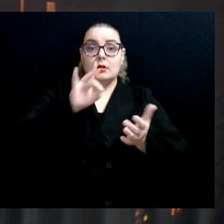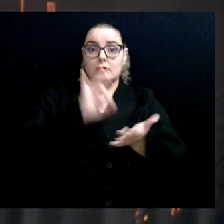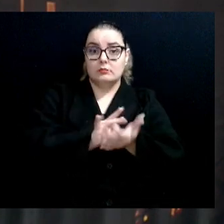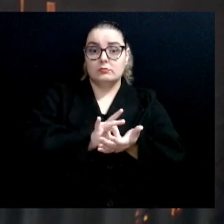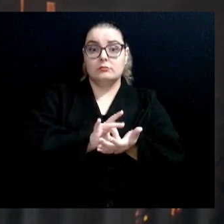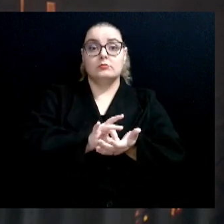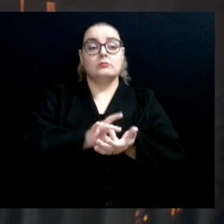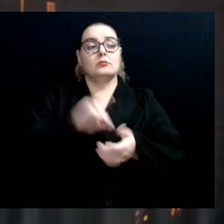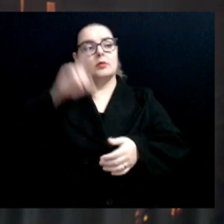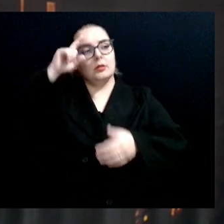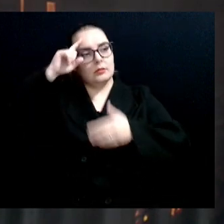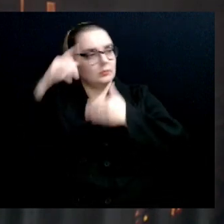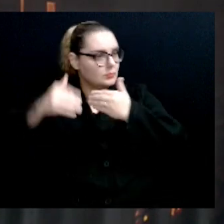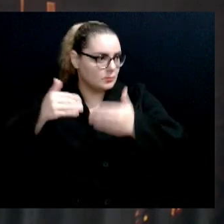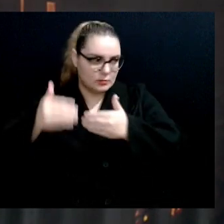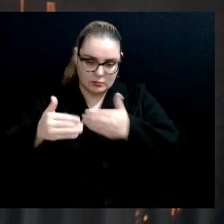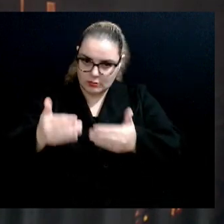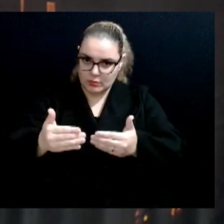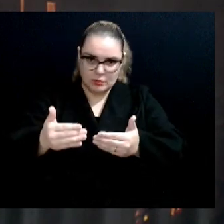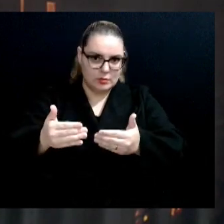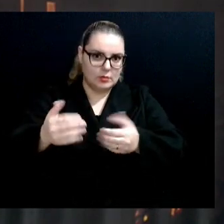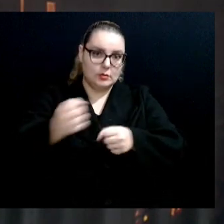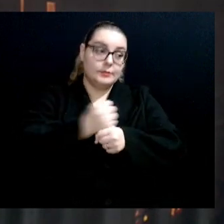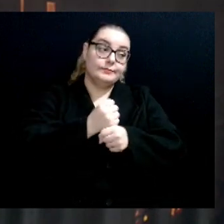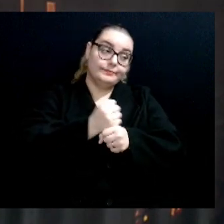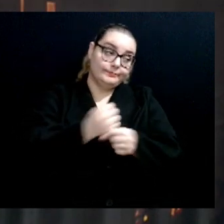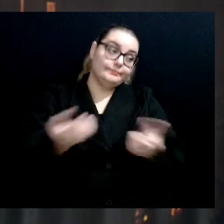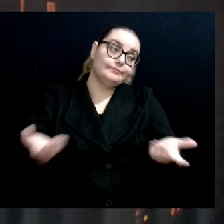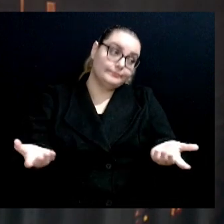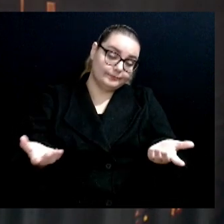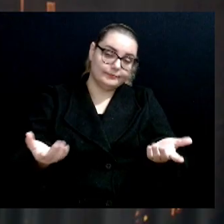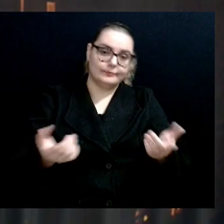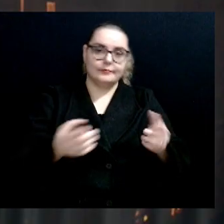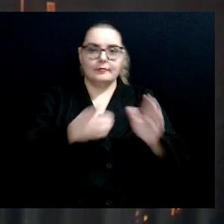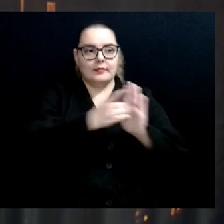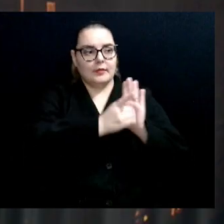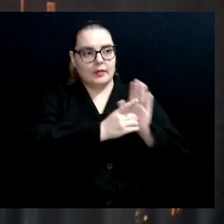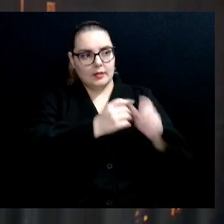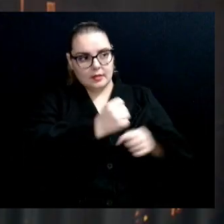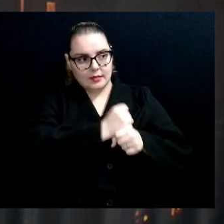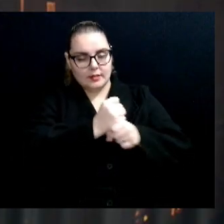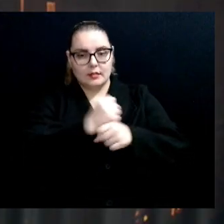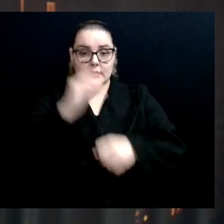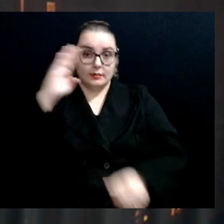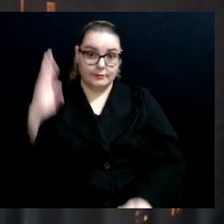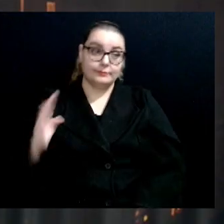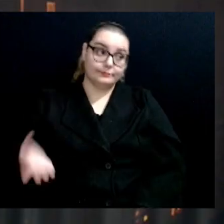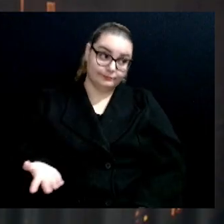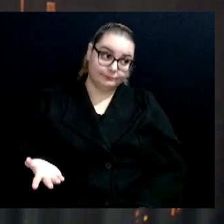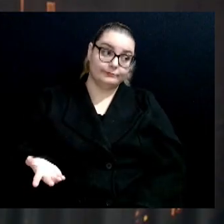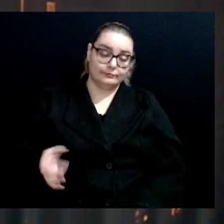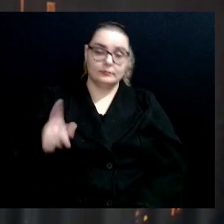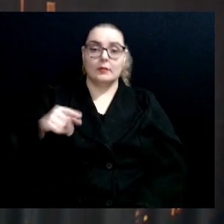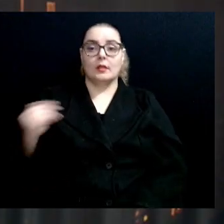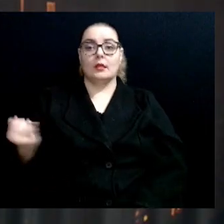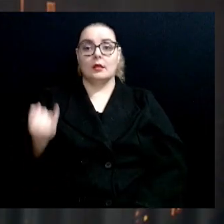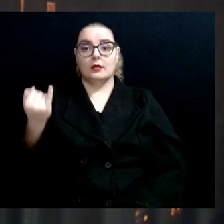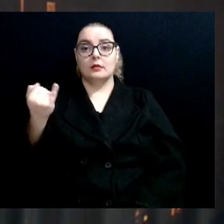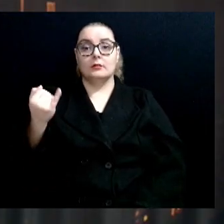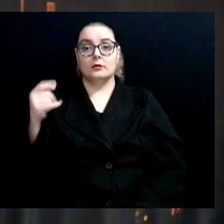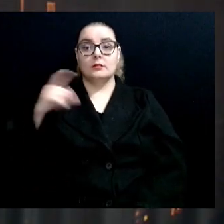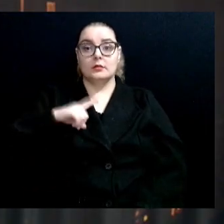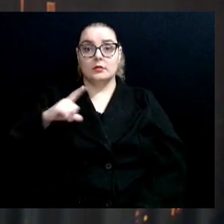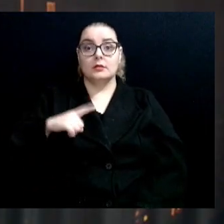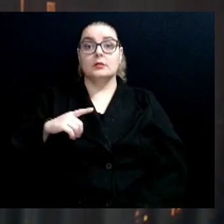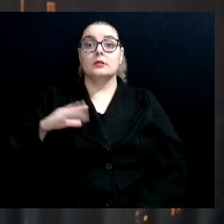ainda nos próximos anos, né? Nas próximas décadas do Brasil. Então é muito importante que a gente tenha esses canais, que as